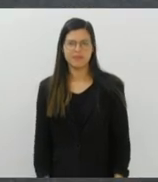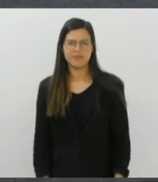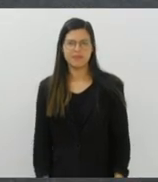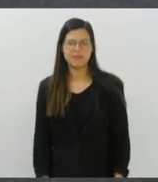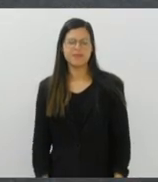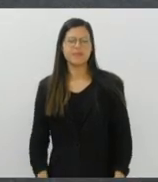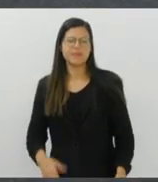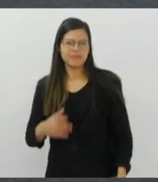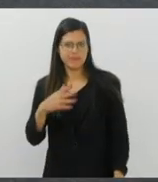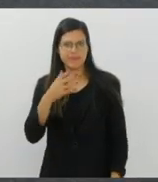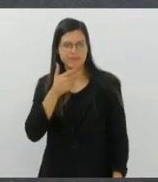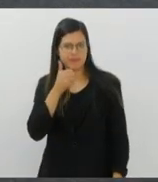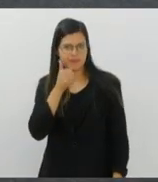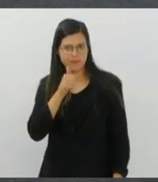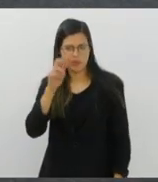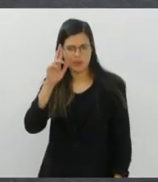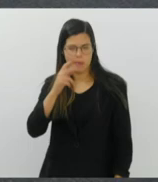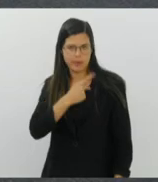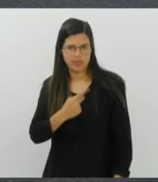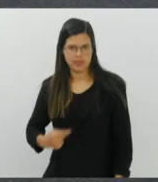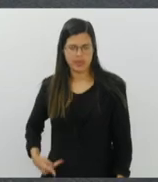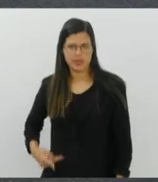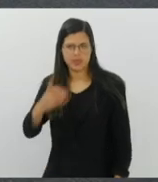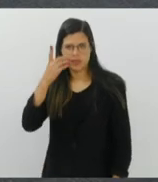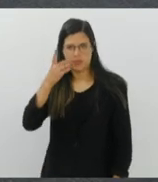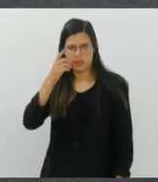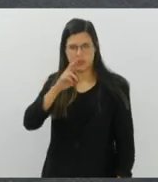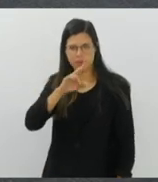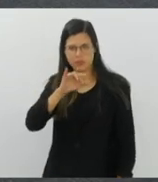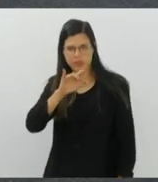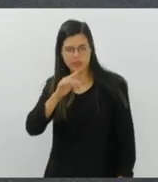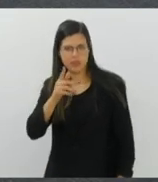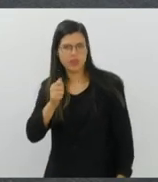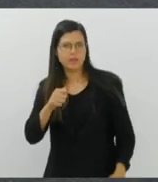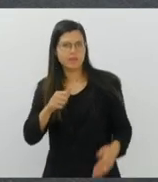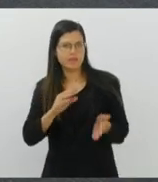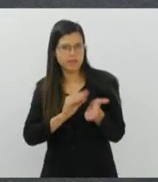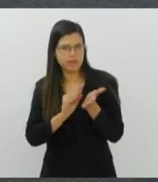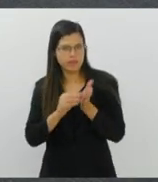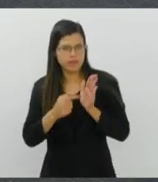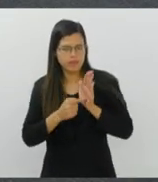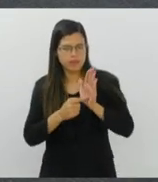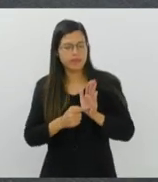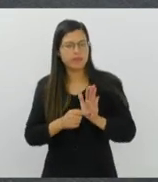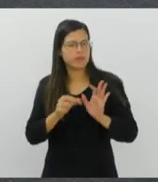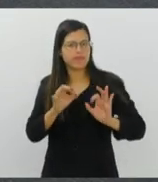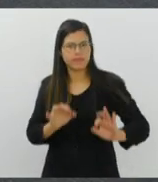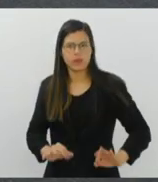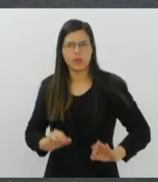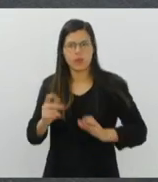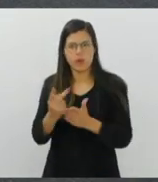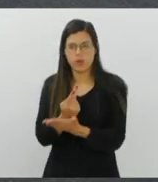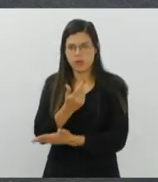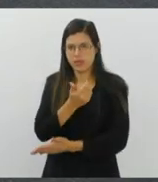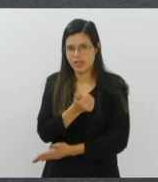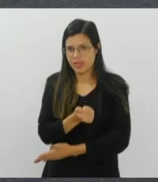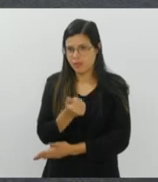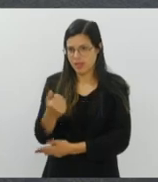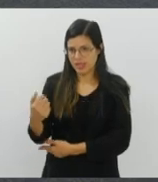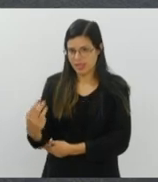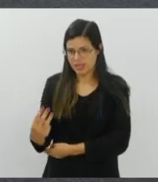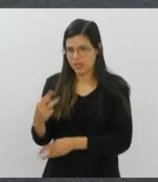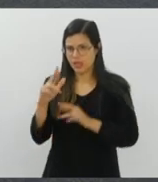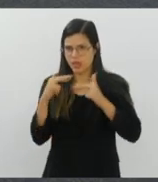Senhora presidente, deputada Lucinha, a ata reflete com exatidão o ocorrido na